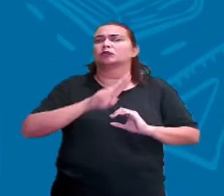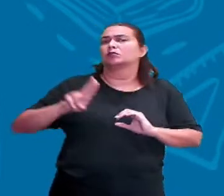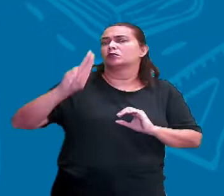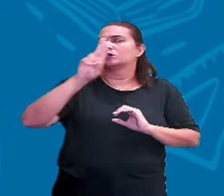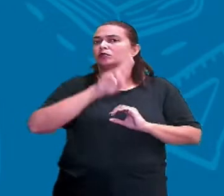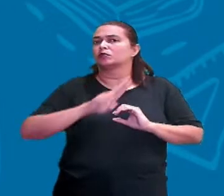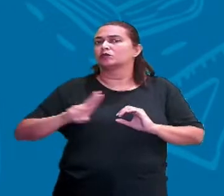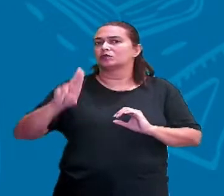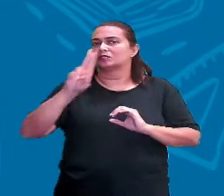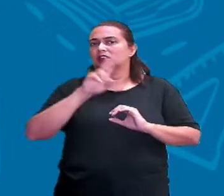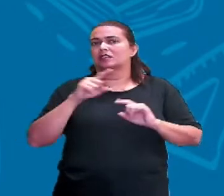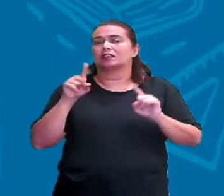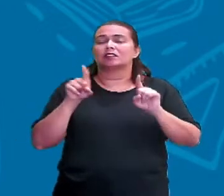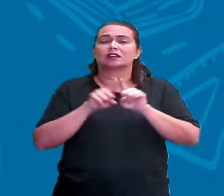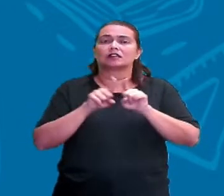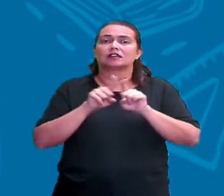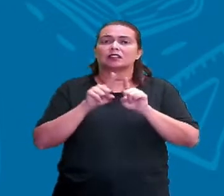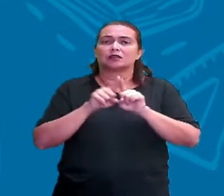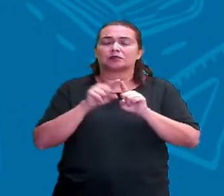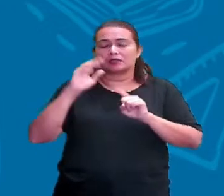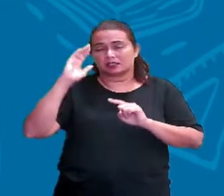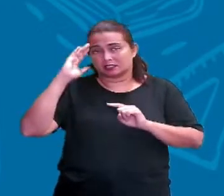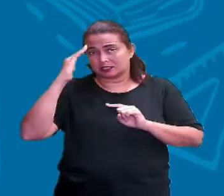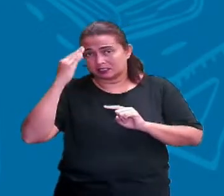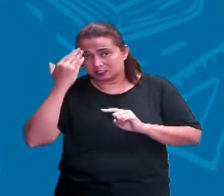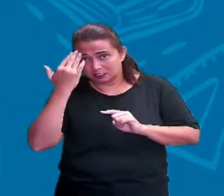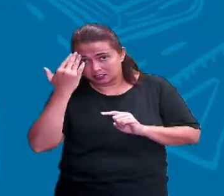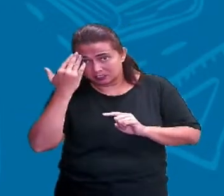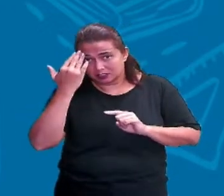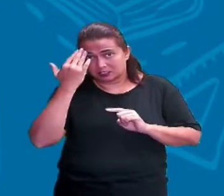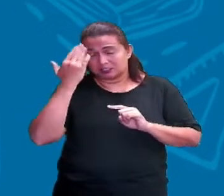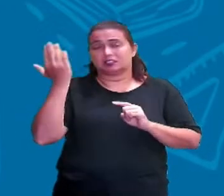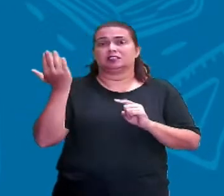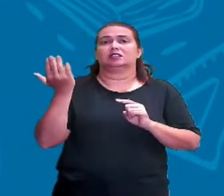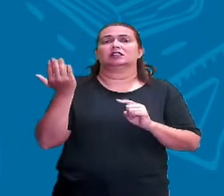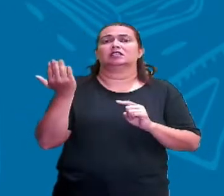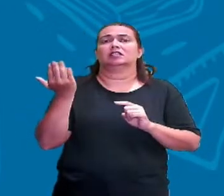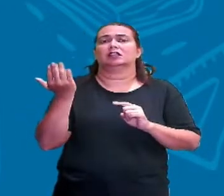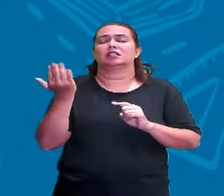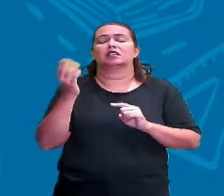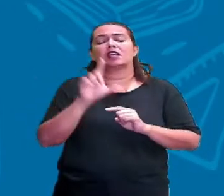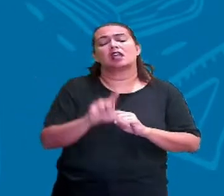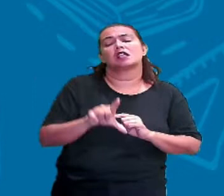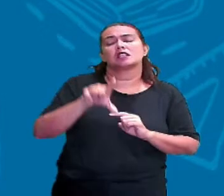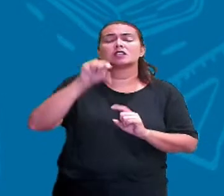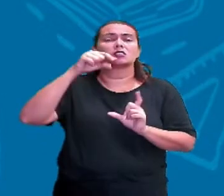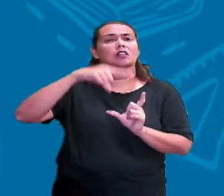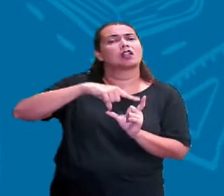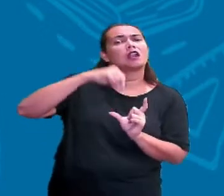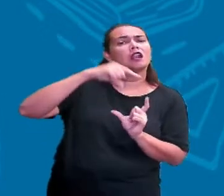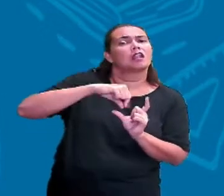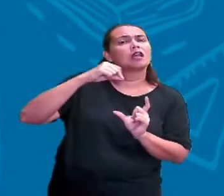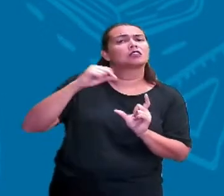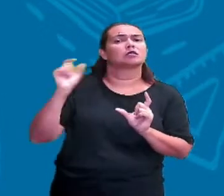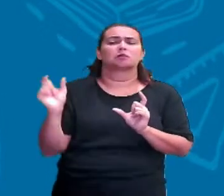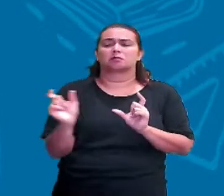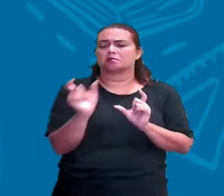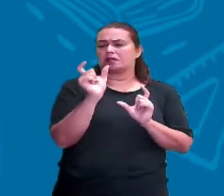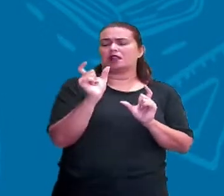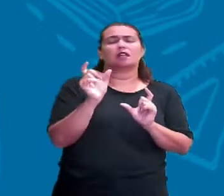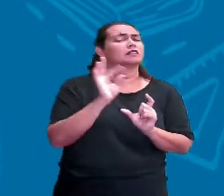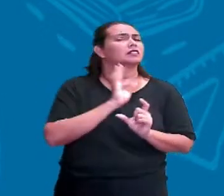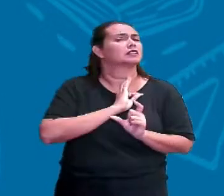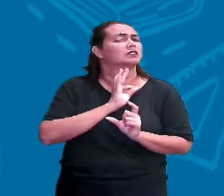de estruturação de enunciados expositivos, como escolha lexical, o uso de termos técnicos, a